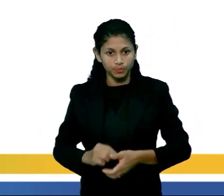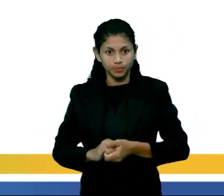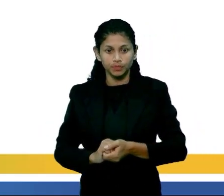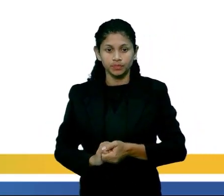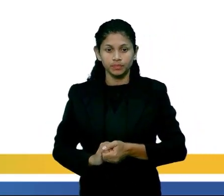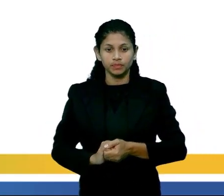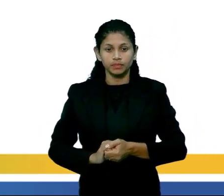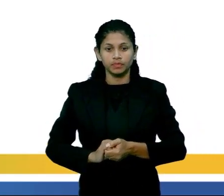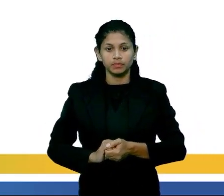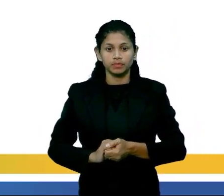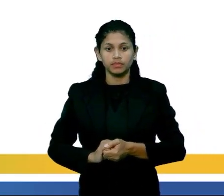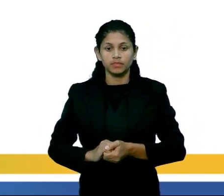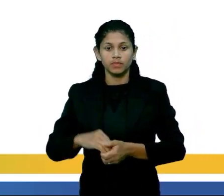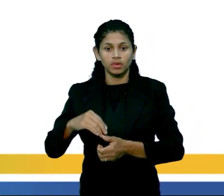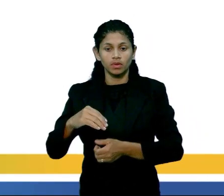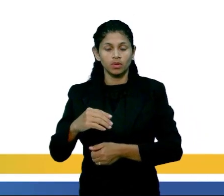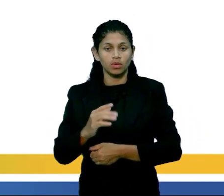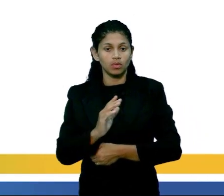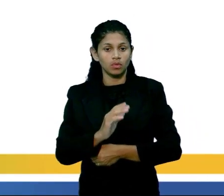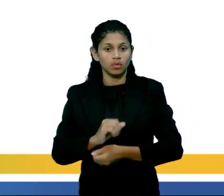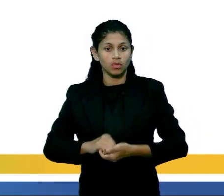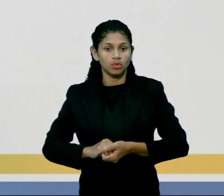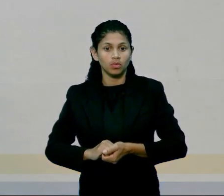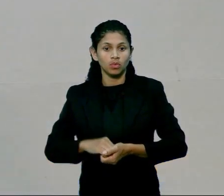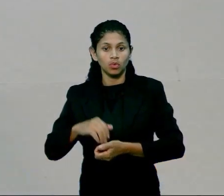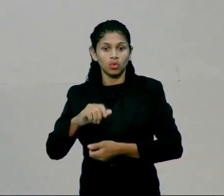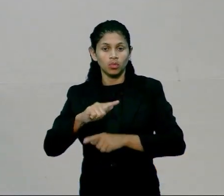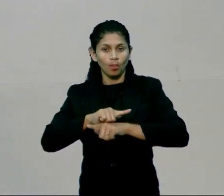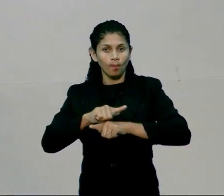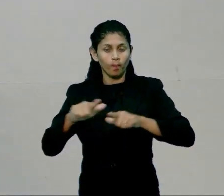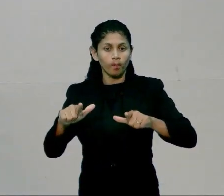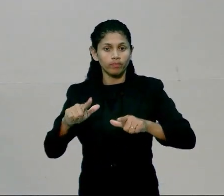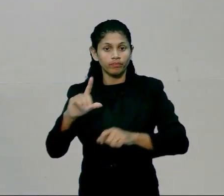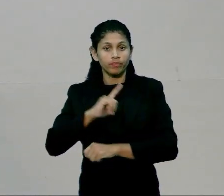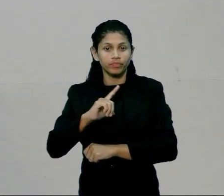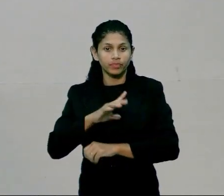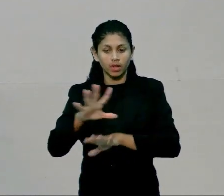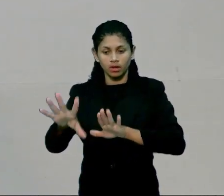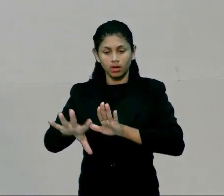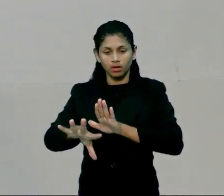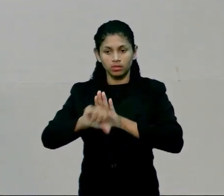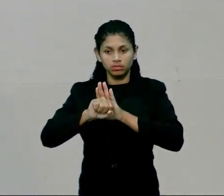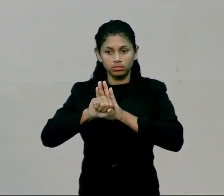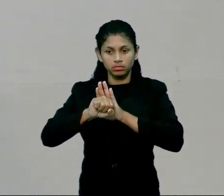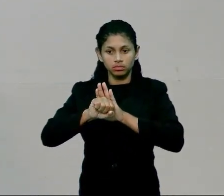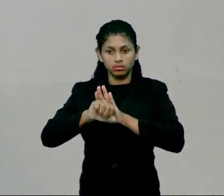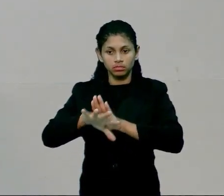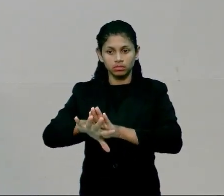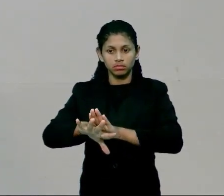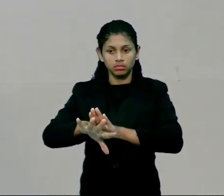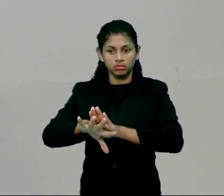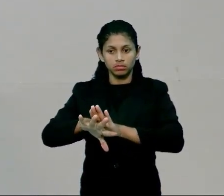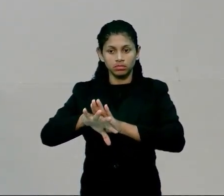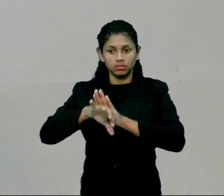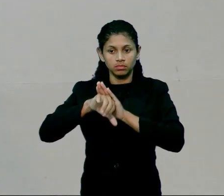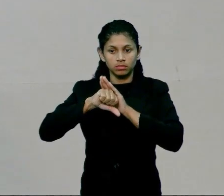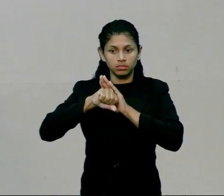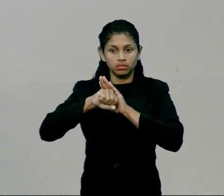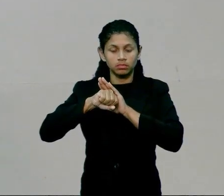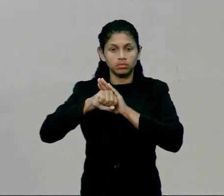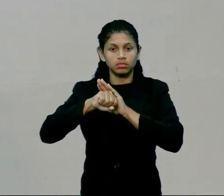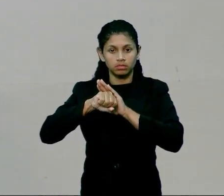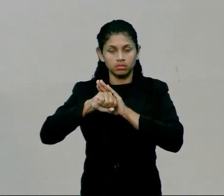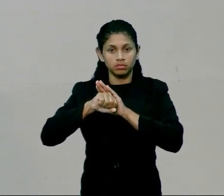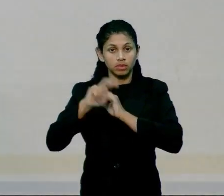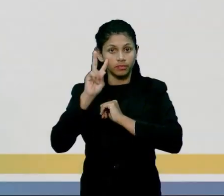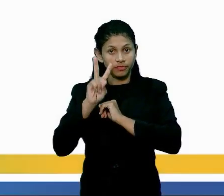A distinção entre eles é o funcionamento, porque o liso tem contração involuntária. O que seria essa contração? É o que a gente vai ver agora